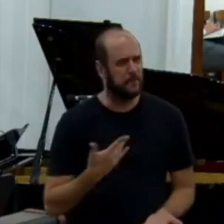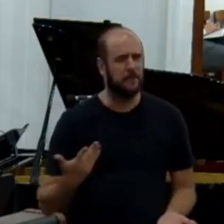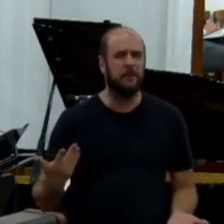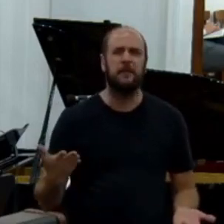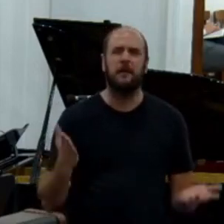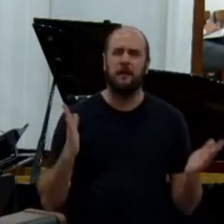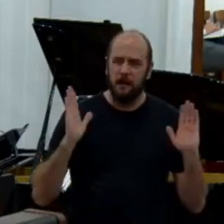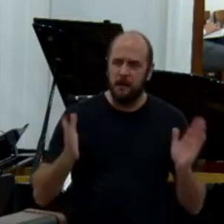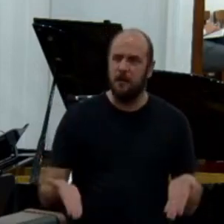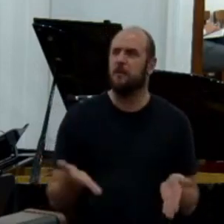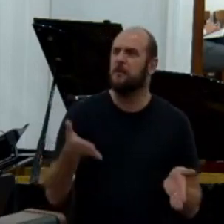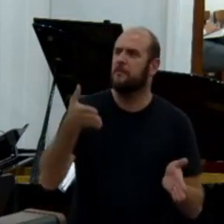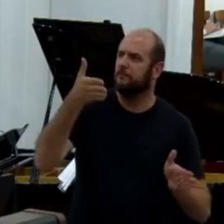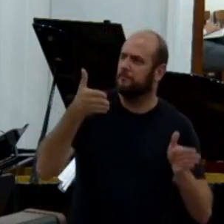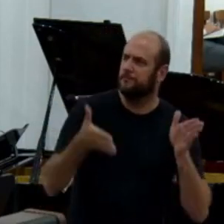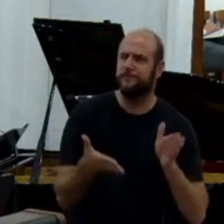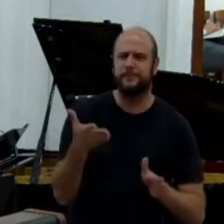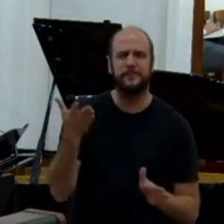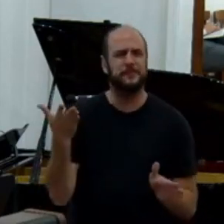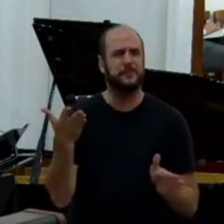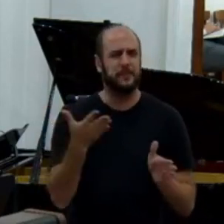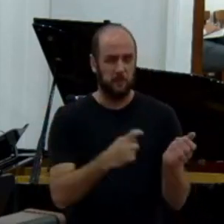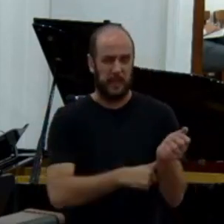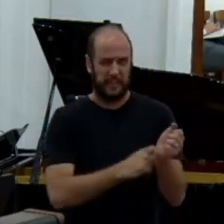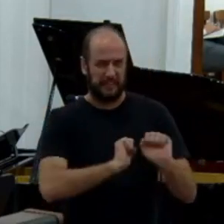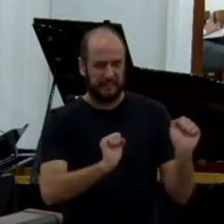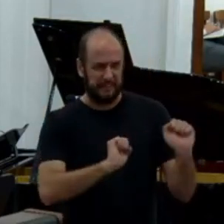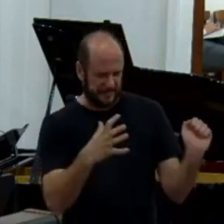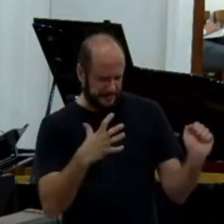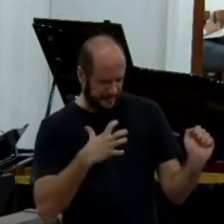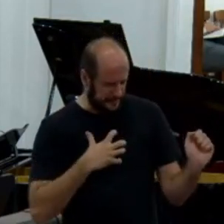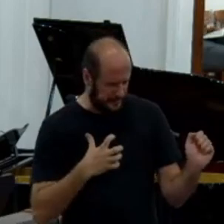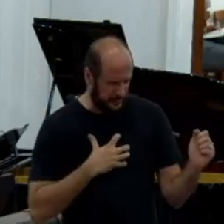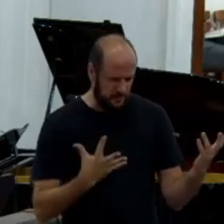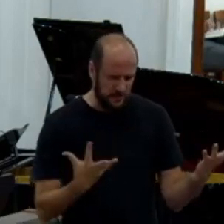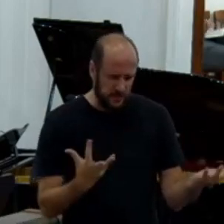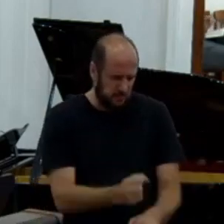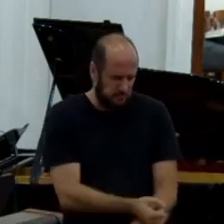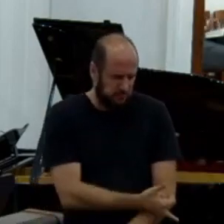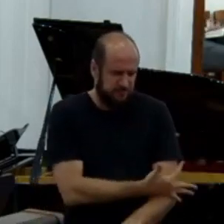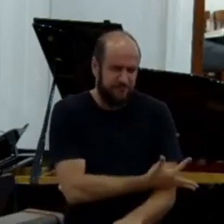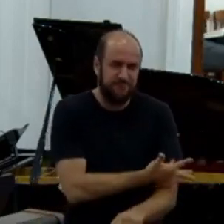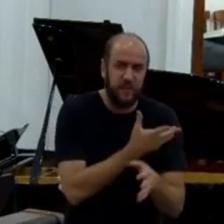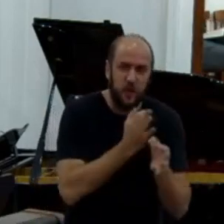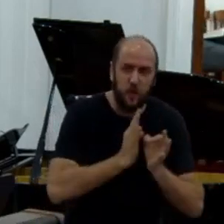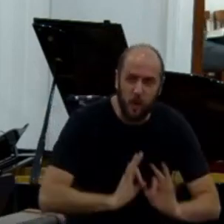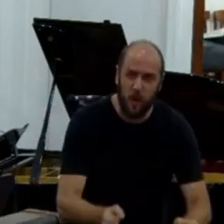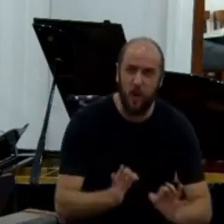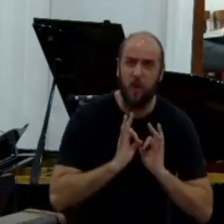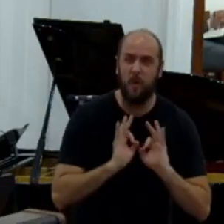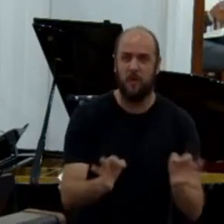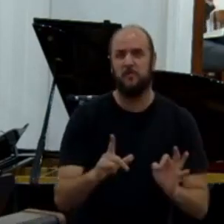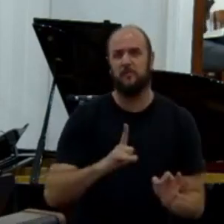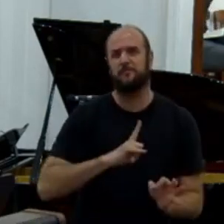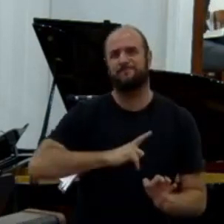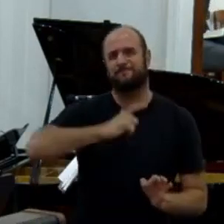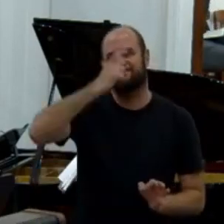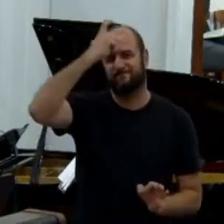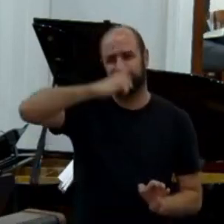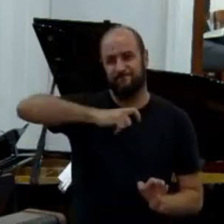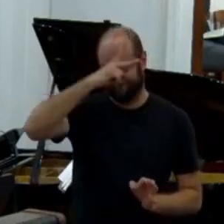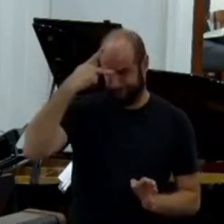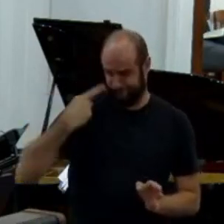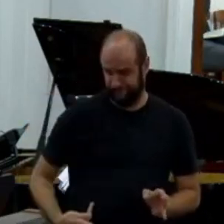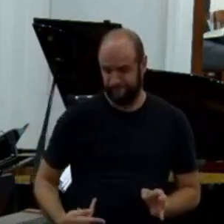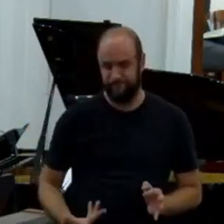de algo que é um dos sentimentos ou emoções mais tenebrosos que o ser humano